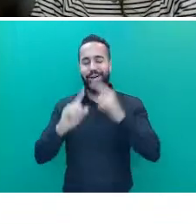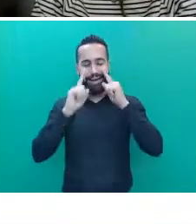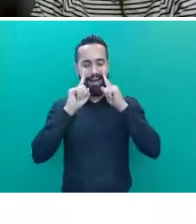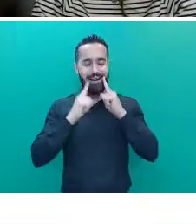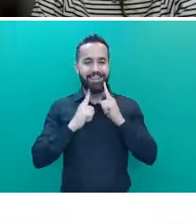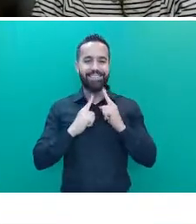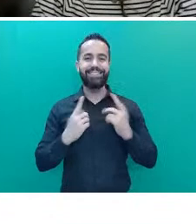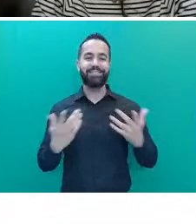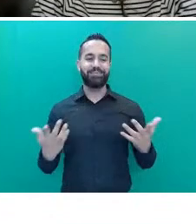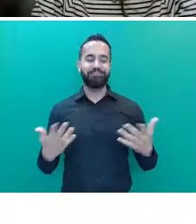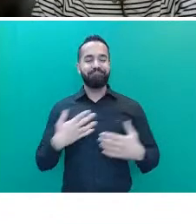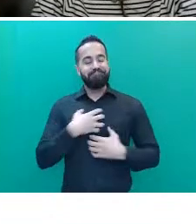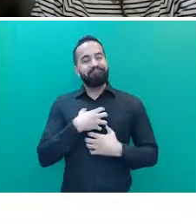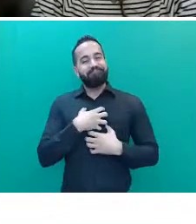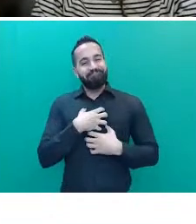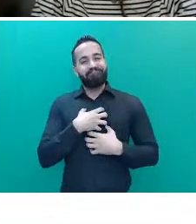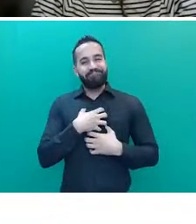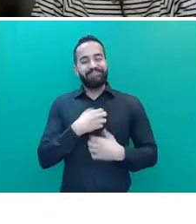chorar.